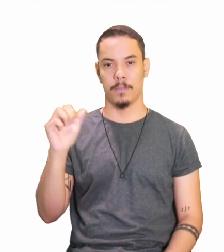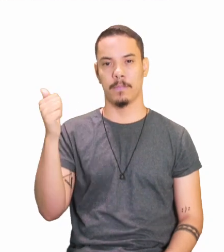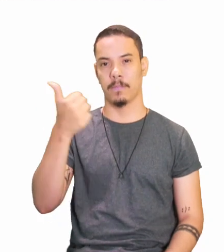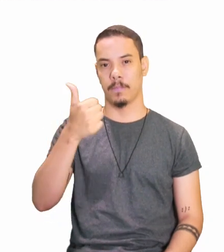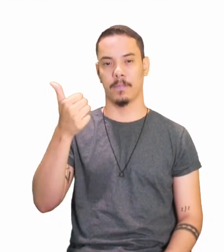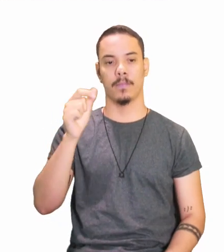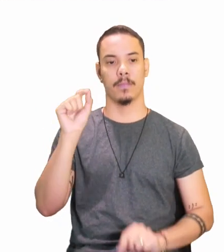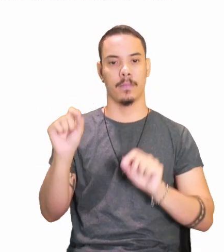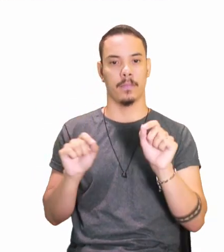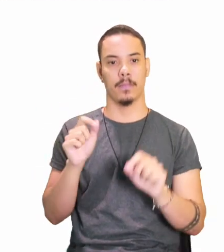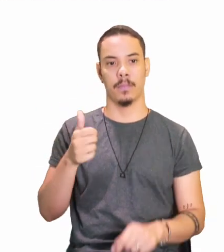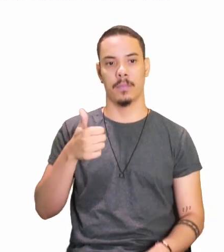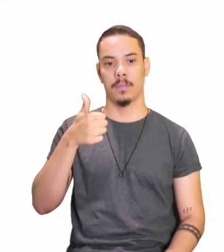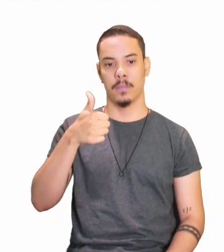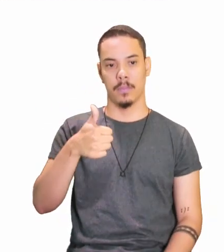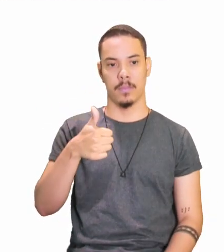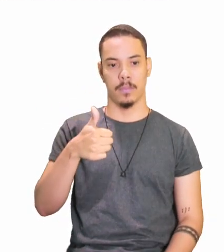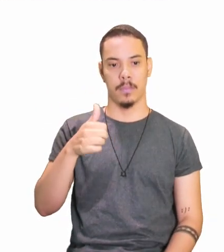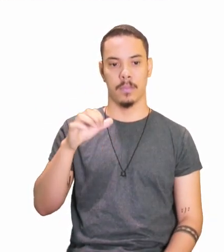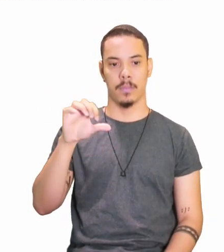em